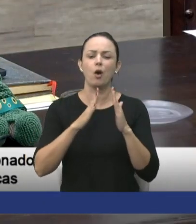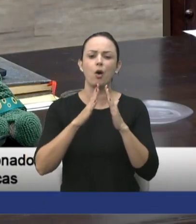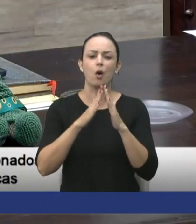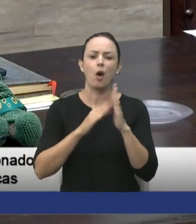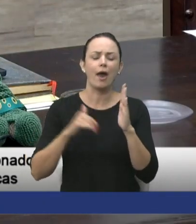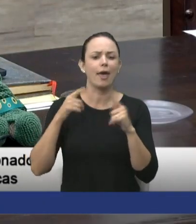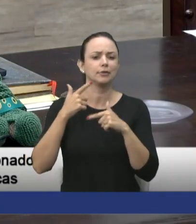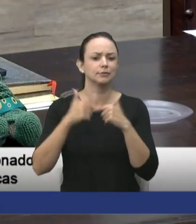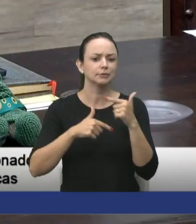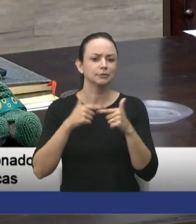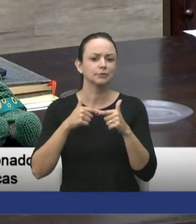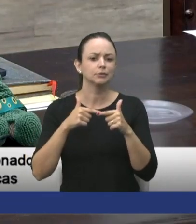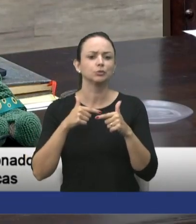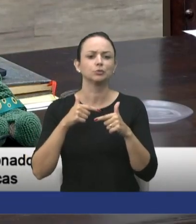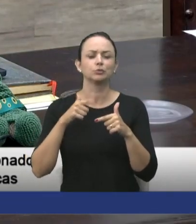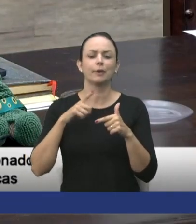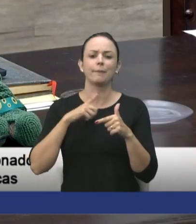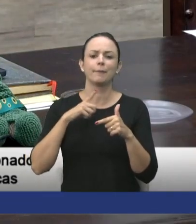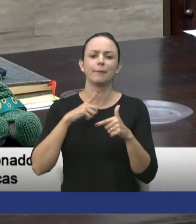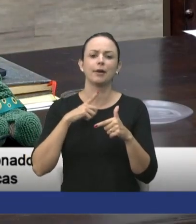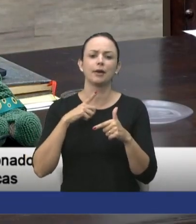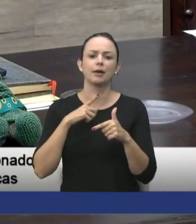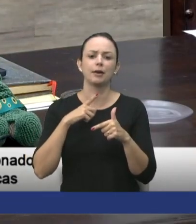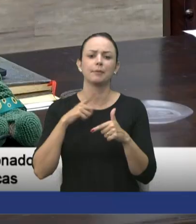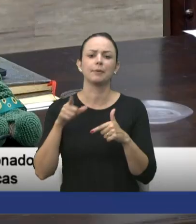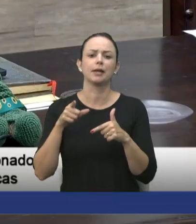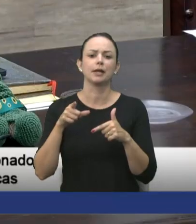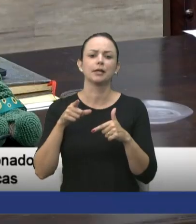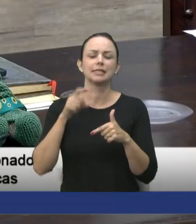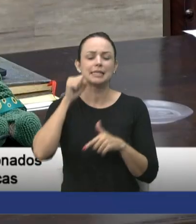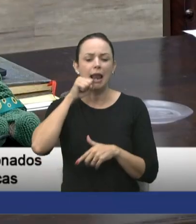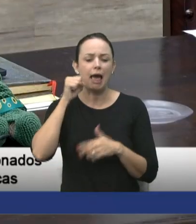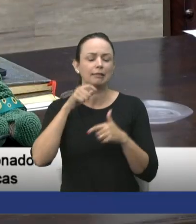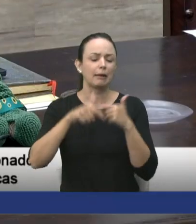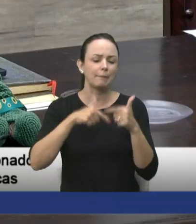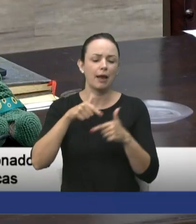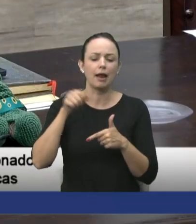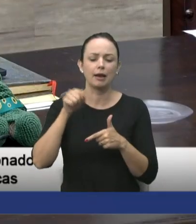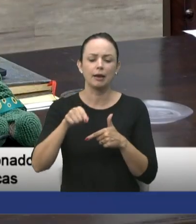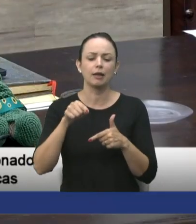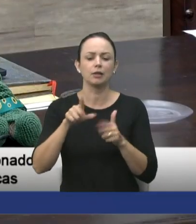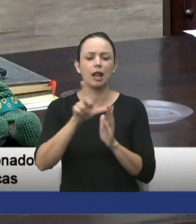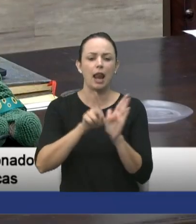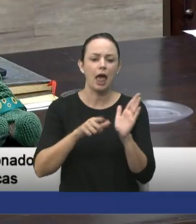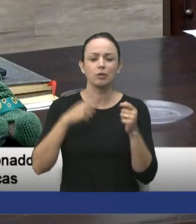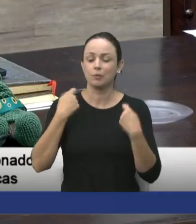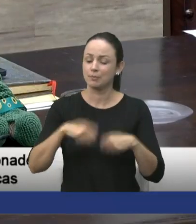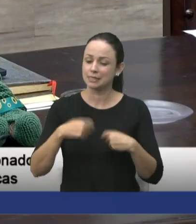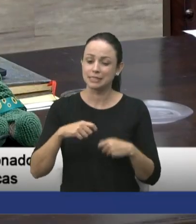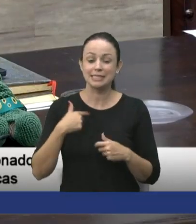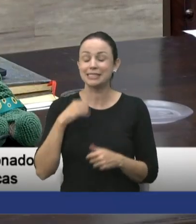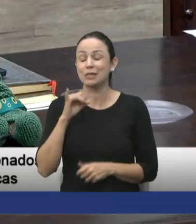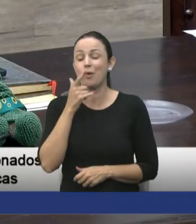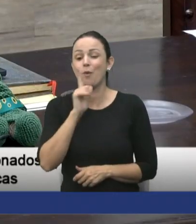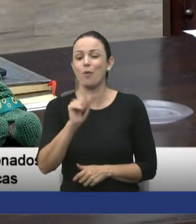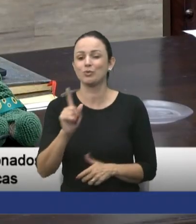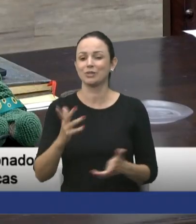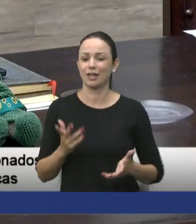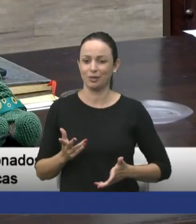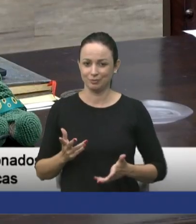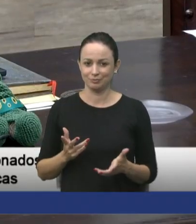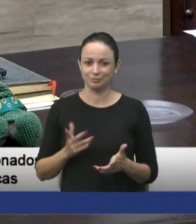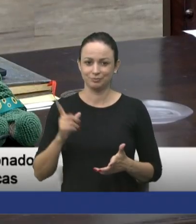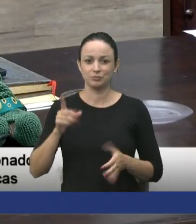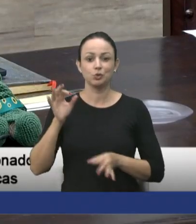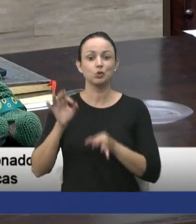altura, porque eu preciso, como advogada, do laudo para garantir o direito, senão não vou conseguir, não adianta. E o juiz, ele não vai